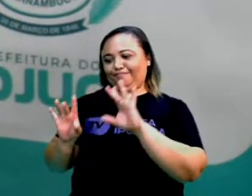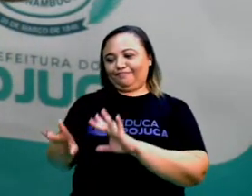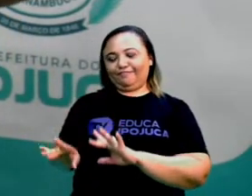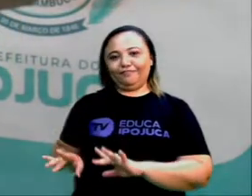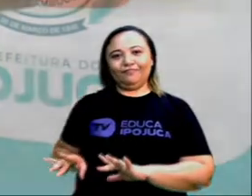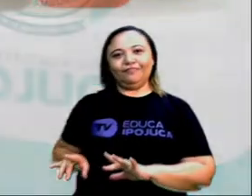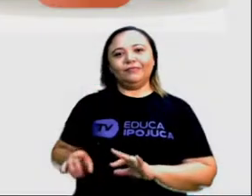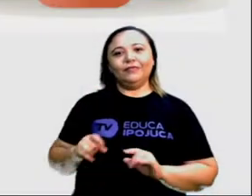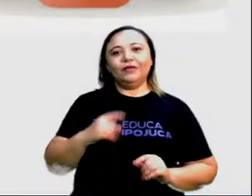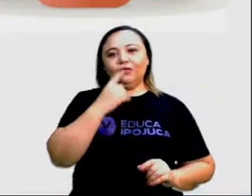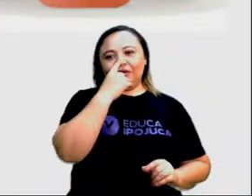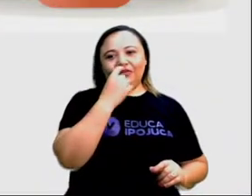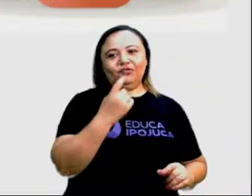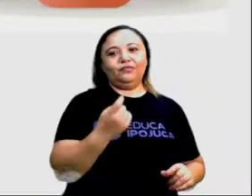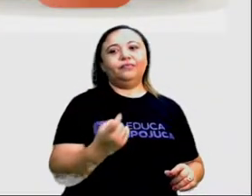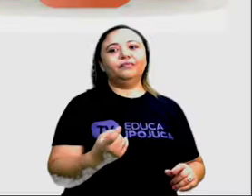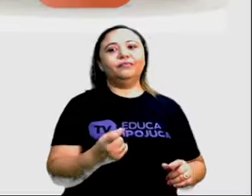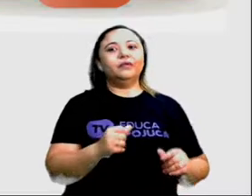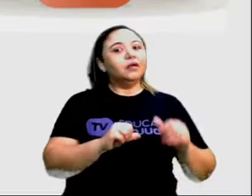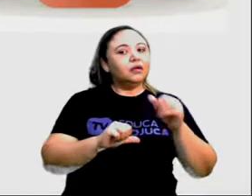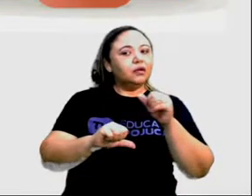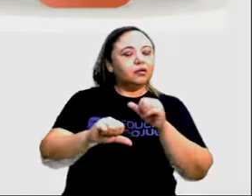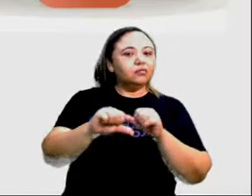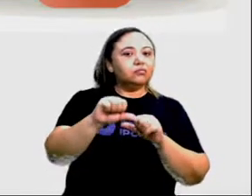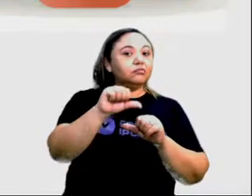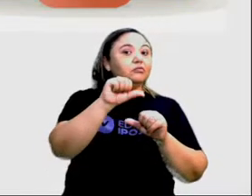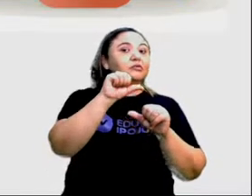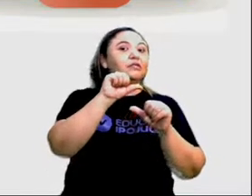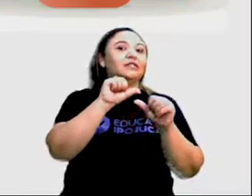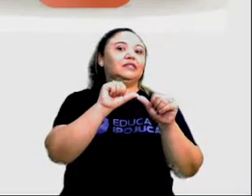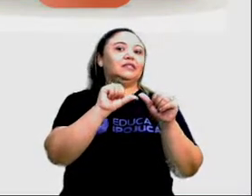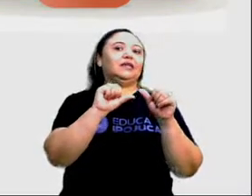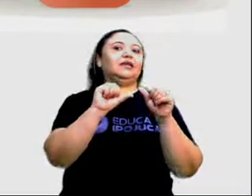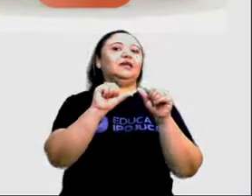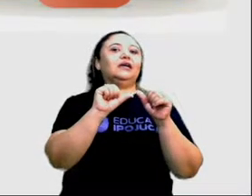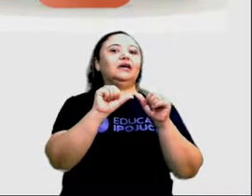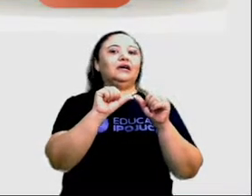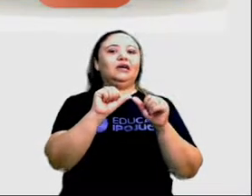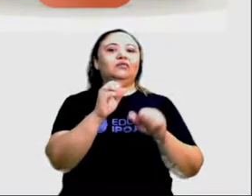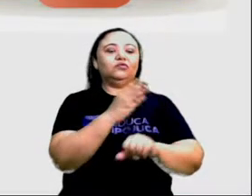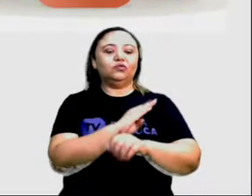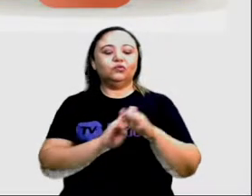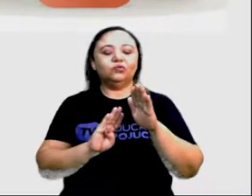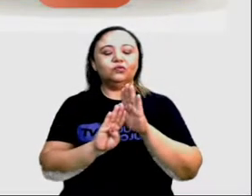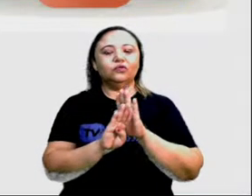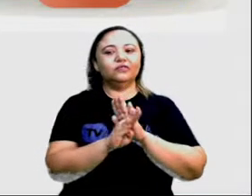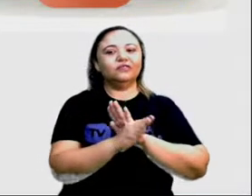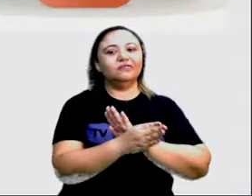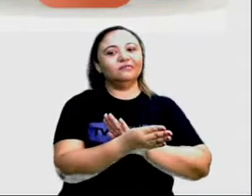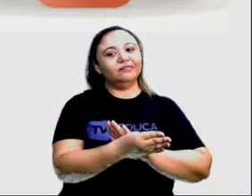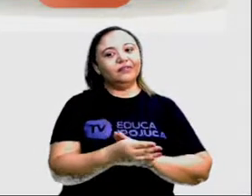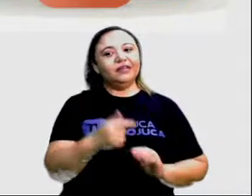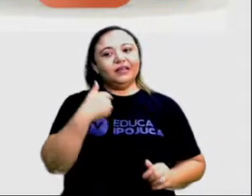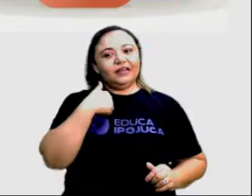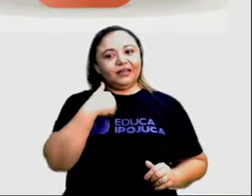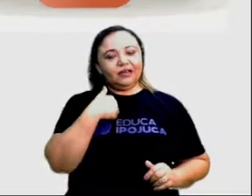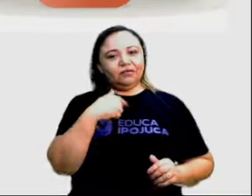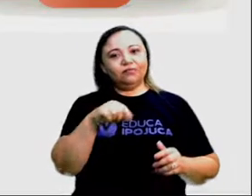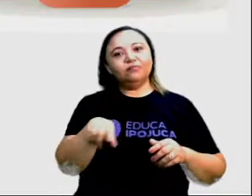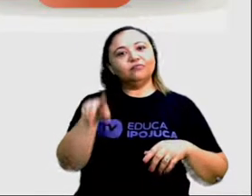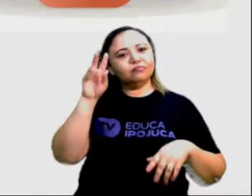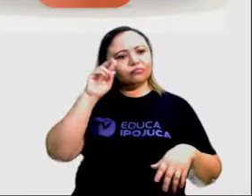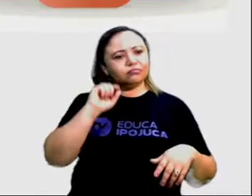Mudar hábitos é a base do consumo consciente. Como assim mudar os hábitos? Será que eu preciso mudar meu jeito de